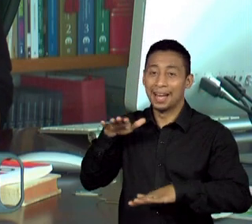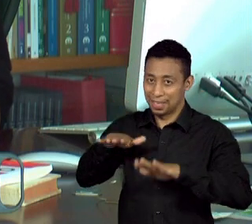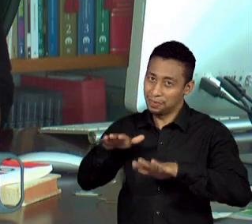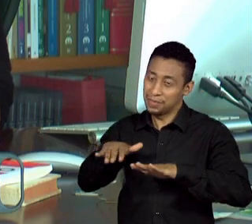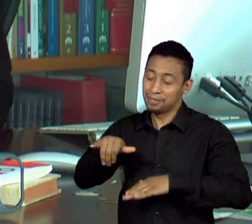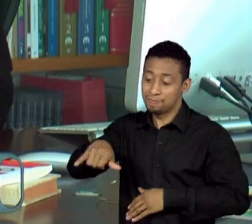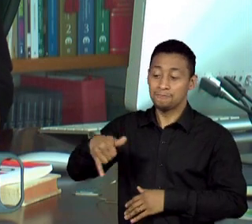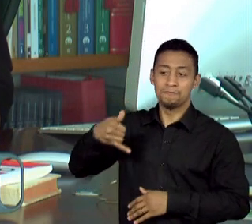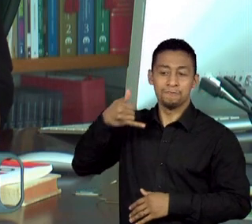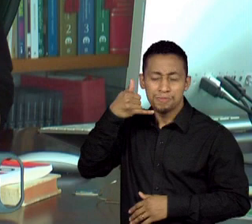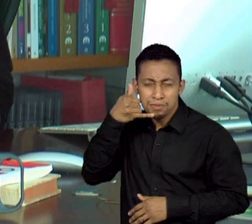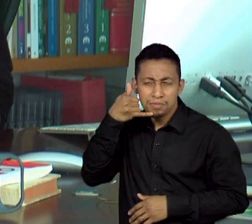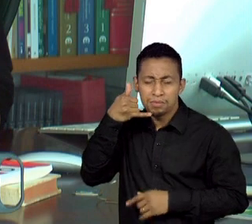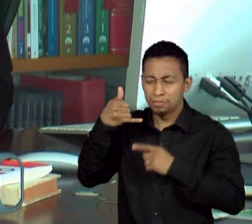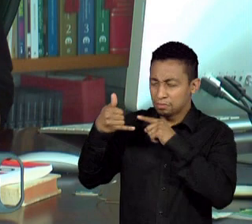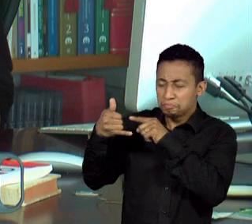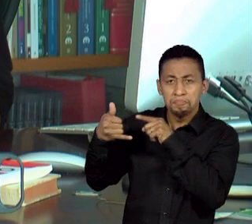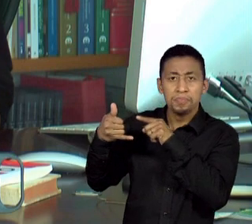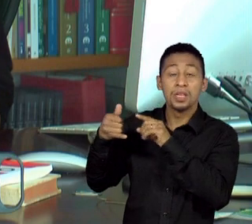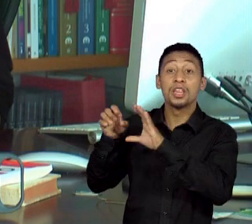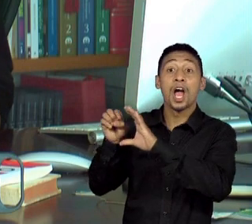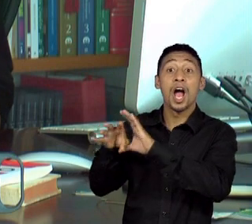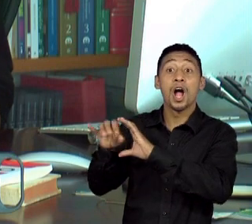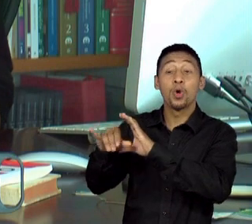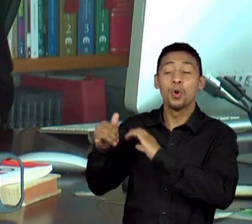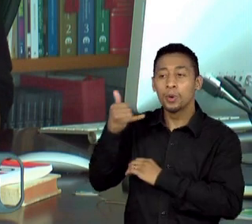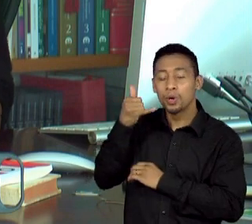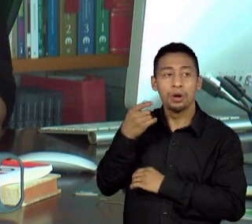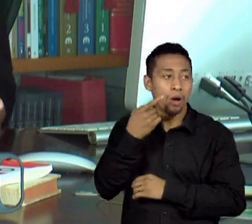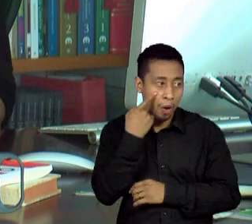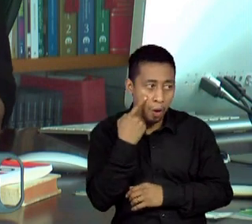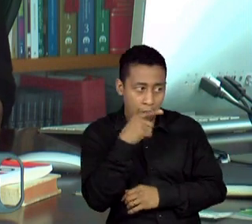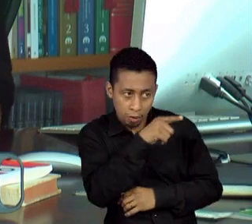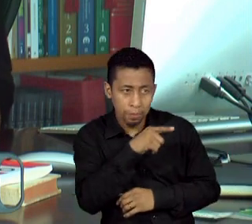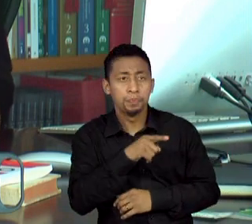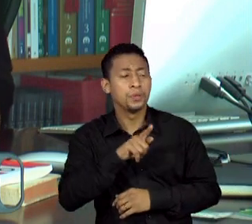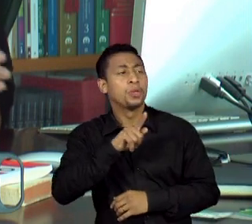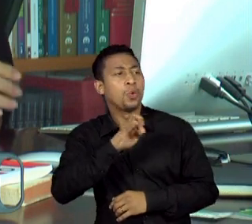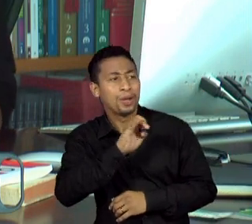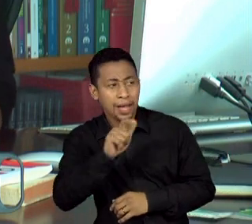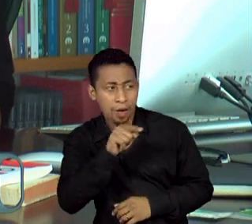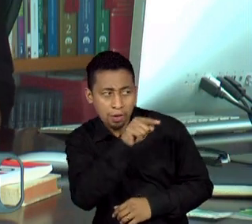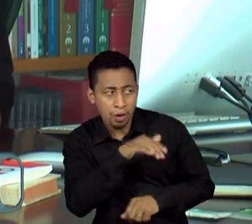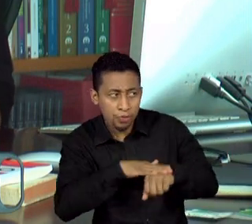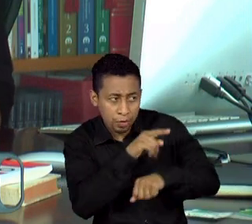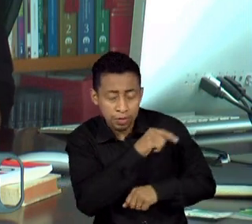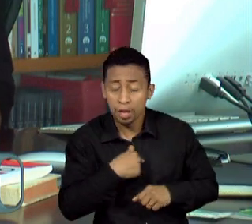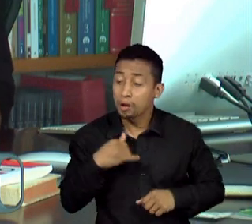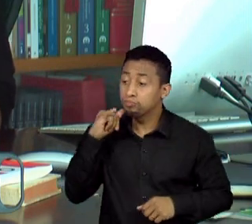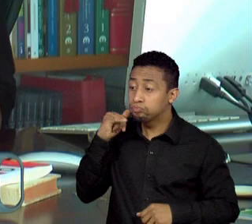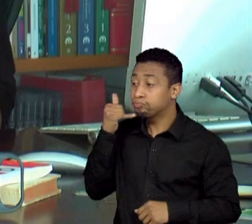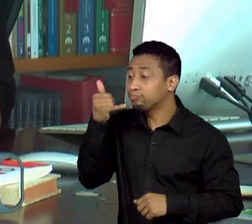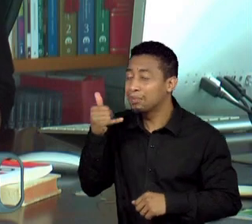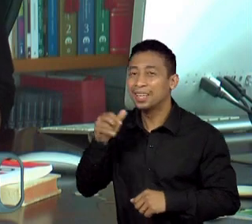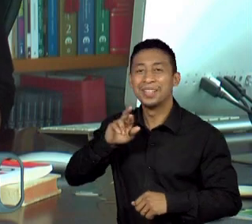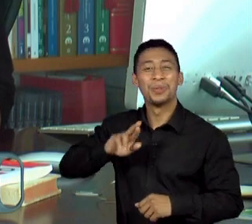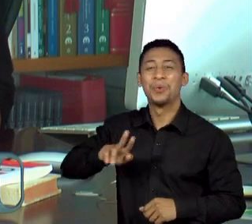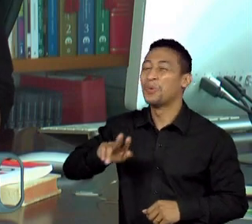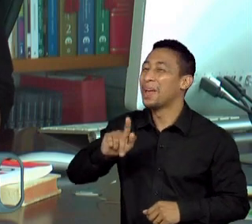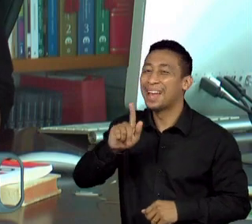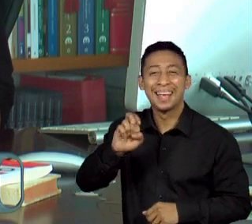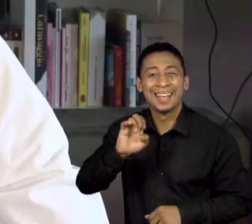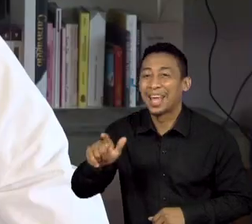o telefone, era alguém da Globo ligando, dizia, Miguel Arraes quer falar contigo. E eu, achando que era o Guel, né? e atendia o telefone, era o Miguel Arraes, o pai,